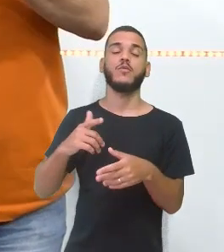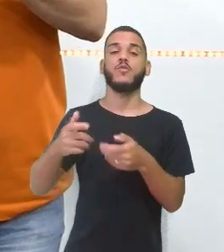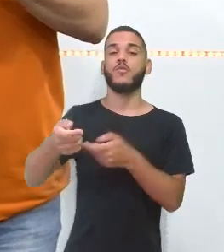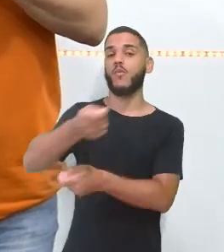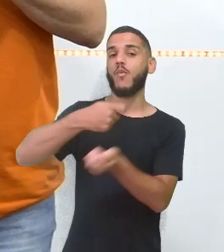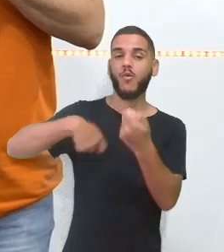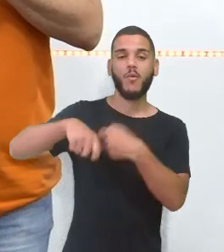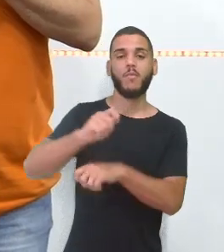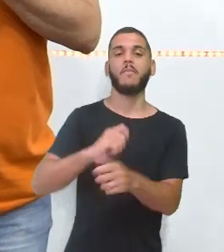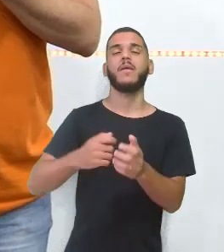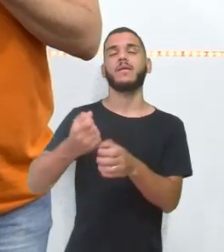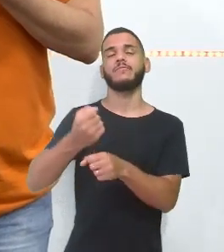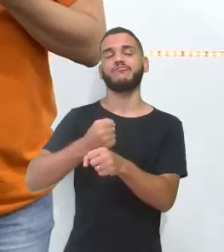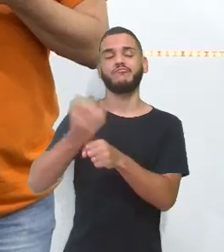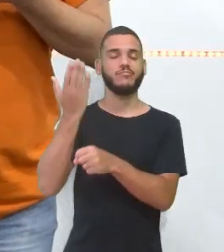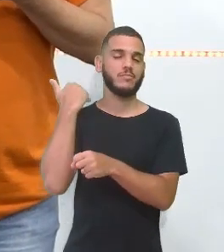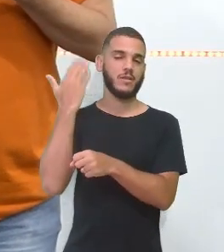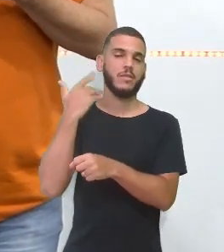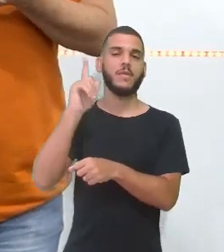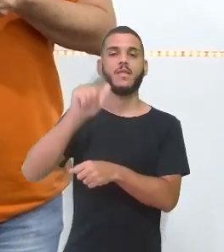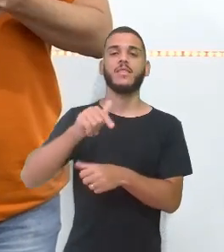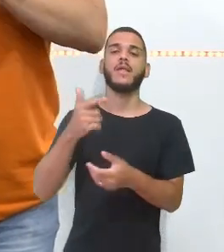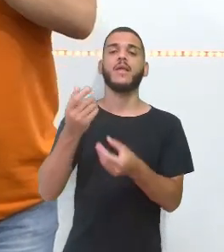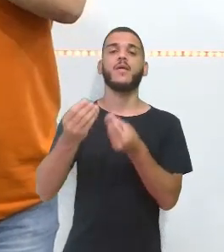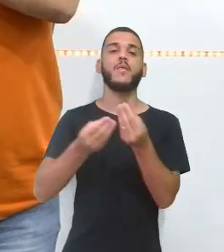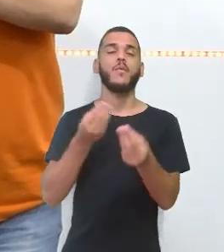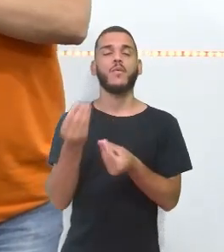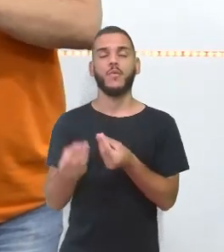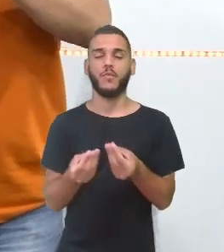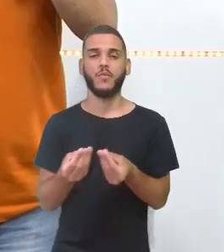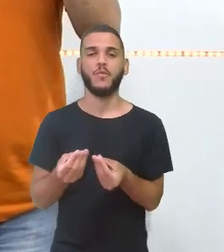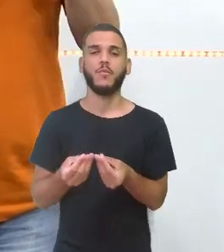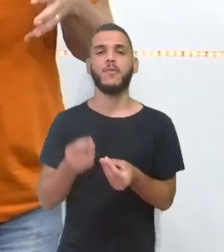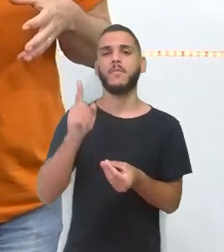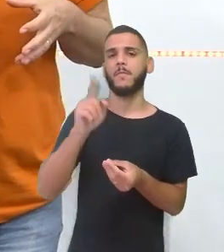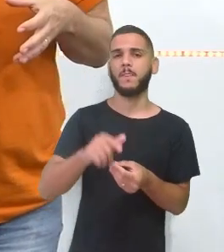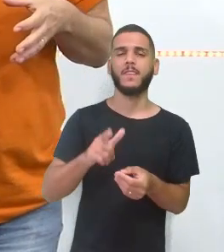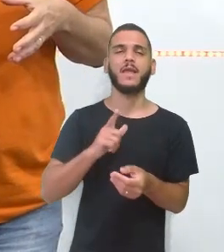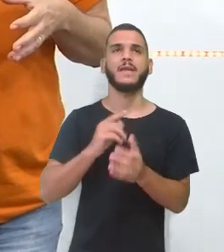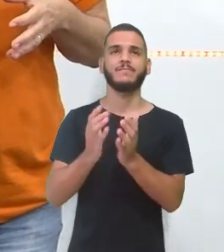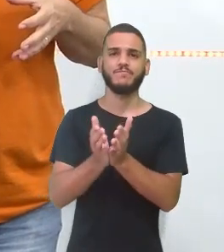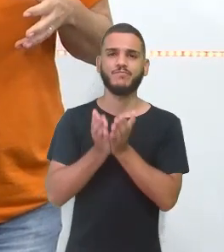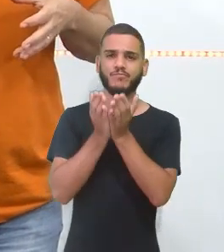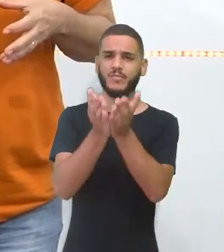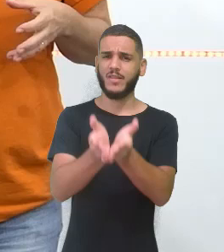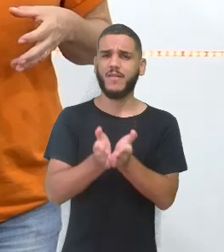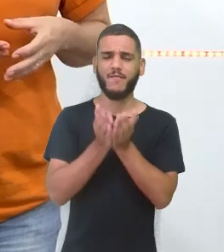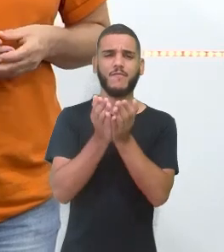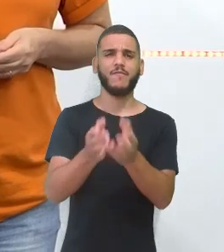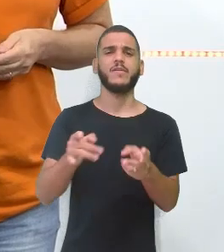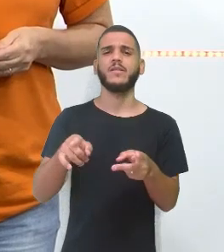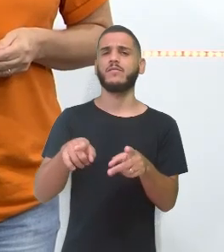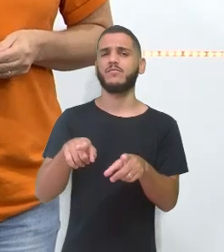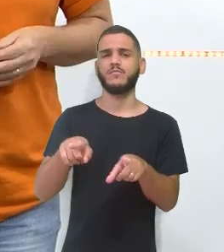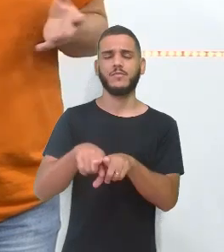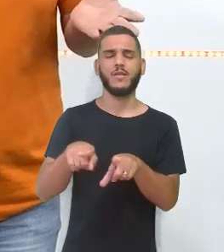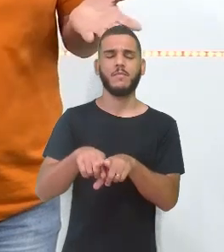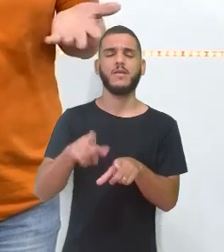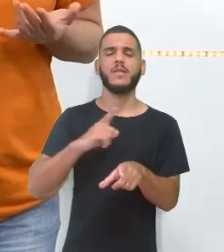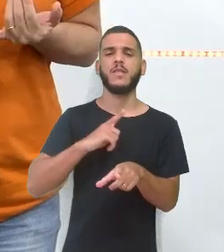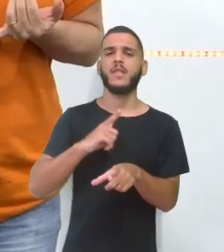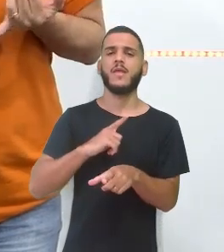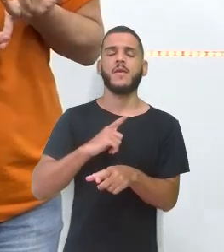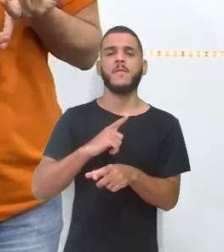Então, existiam muitos navios, caravelas, que transportavam as suas mercadorias através desse aí. Já